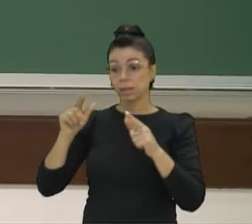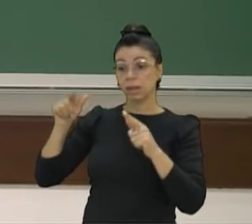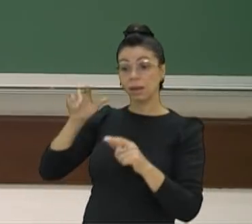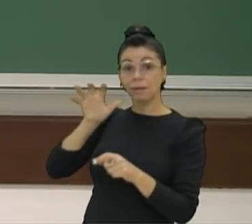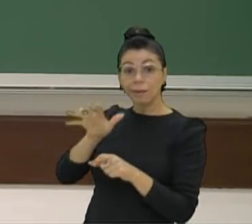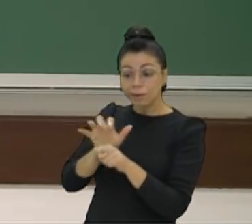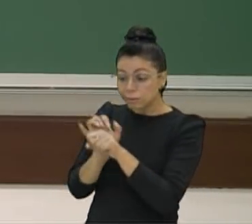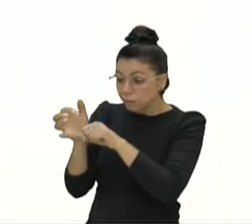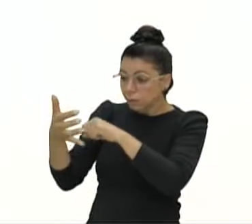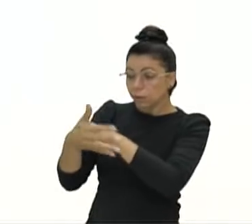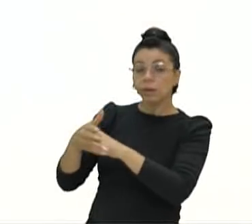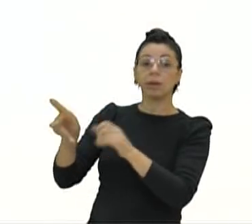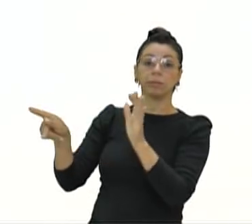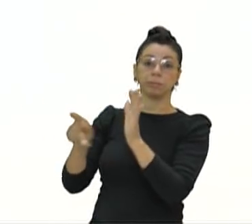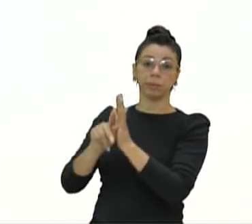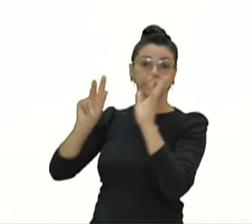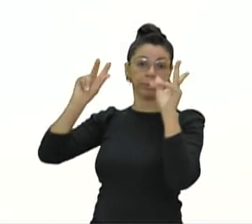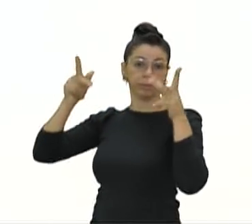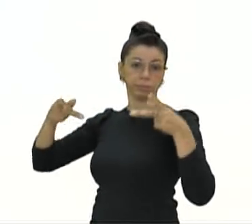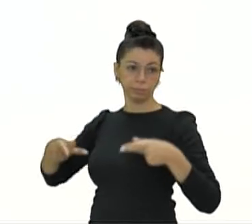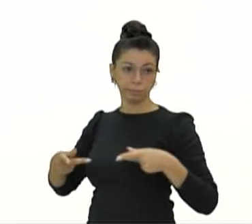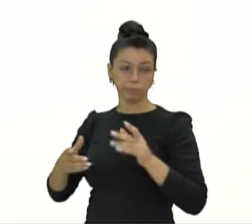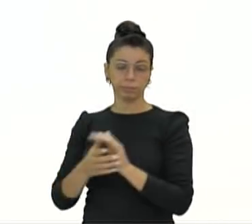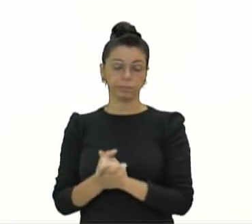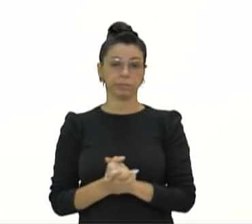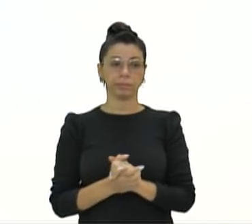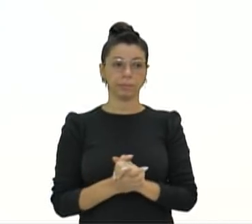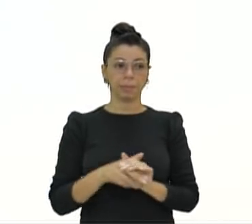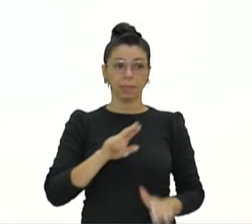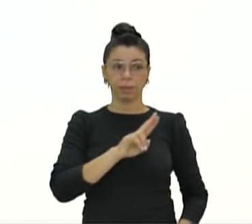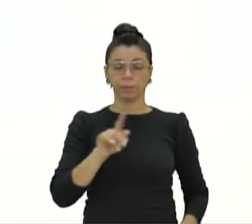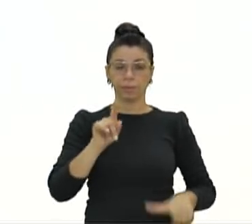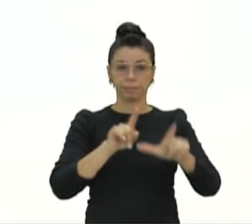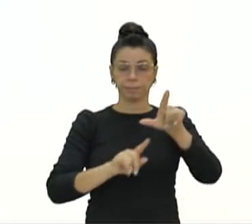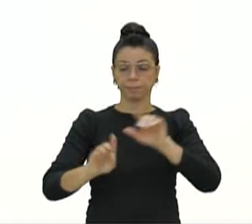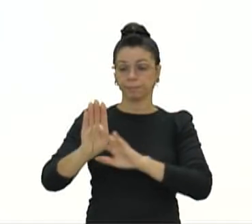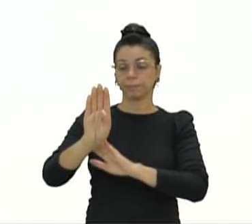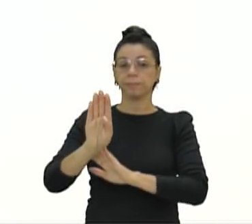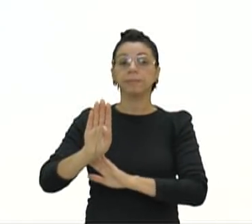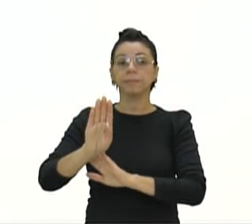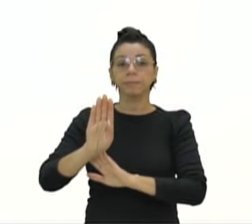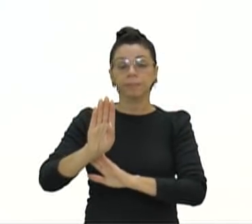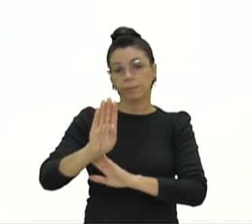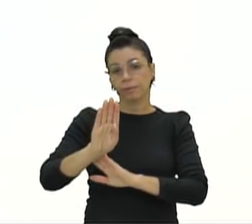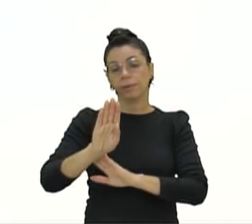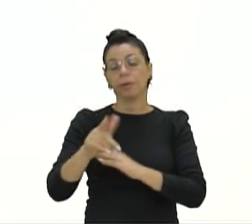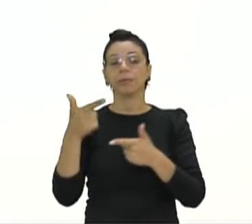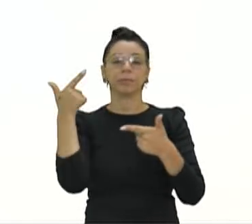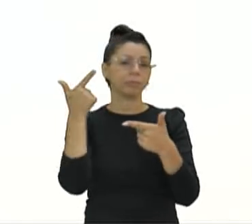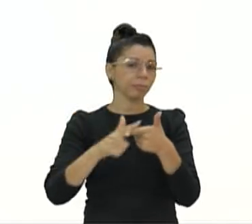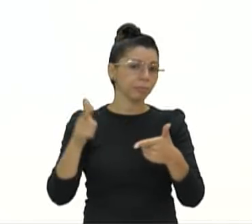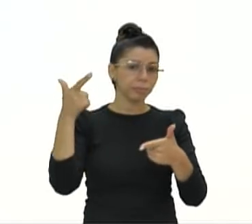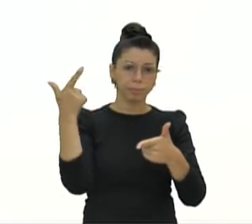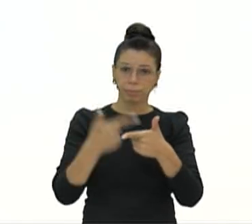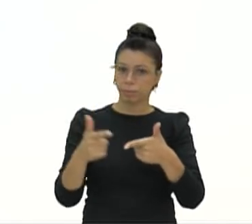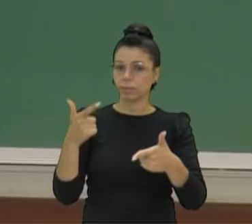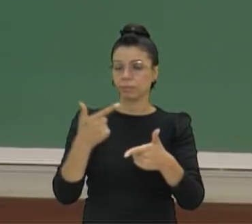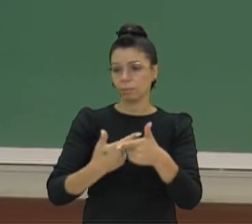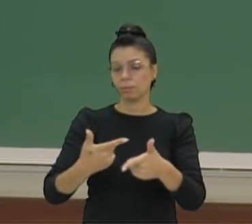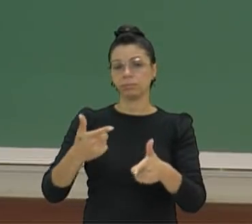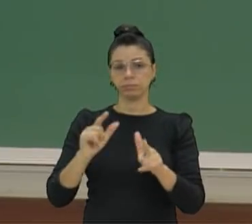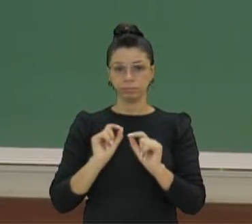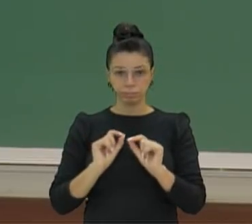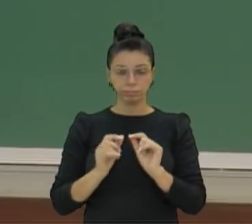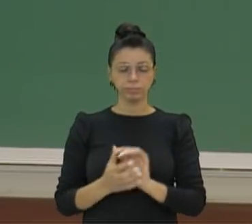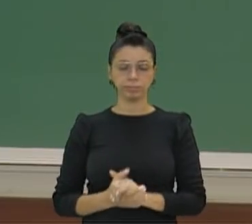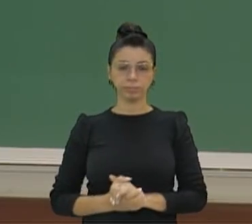Então, este vírus aqui é o SARS-CoV-2, que é o causador deste grande problema que estamos passando